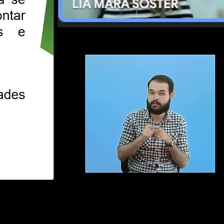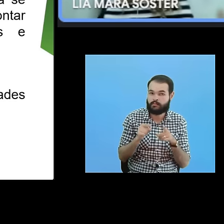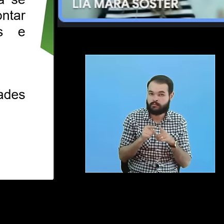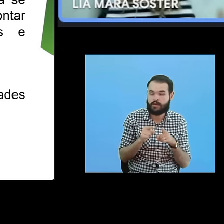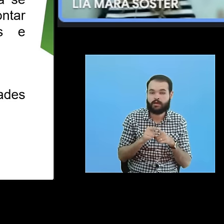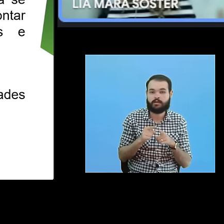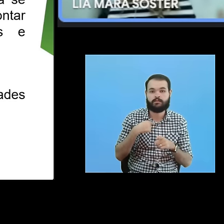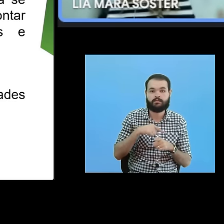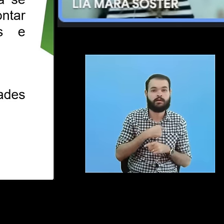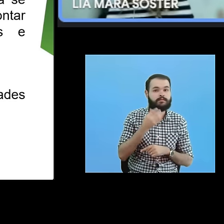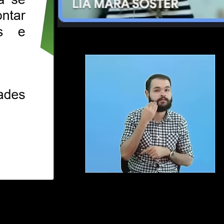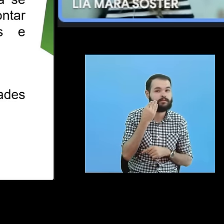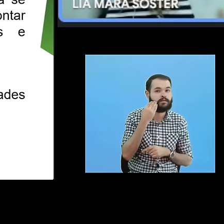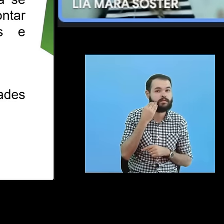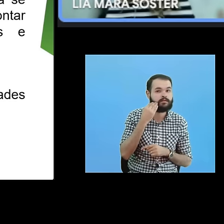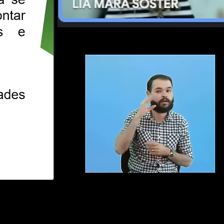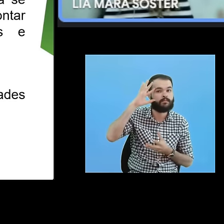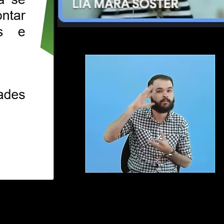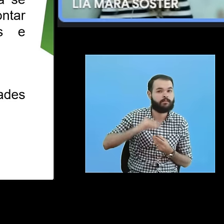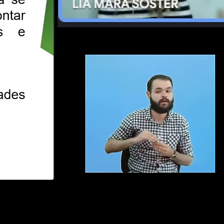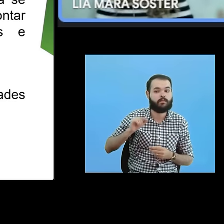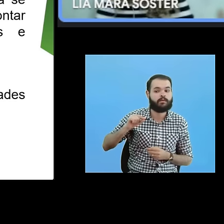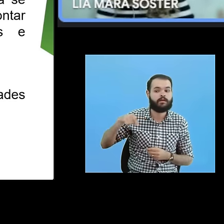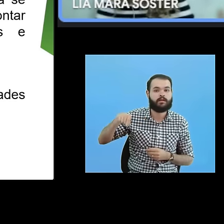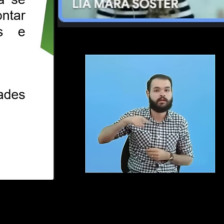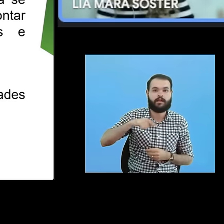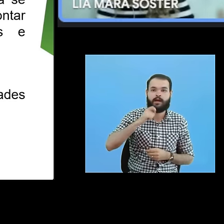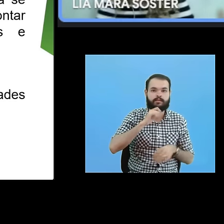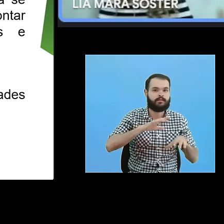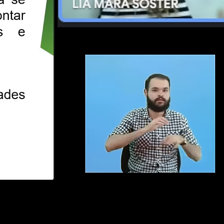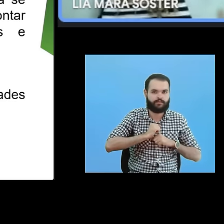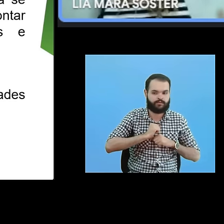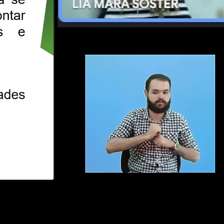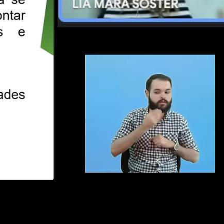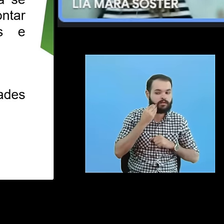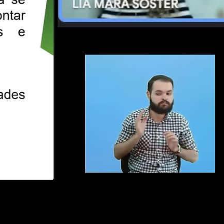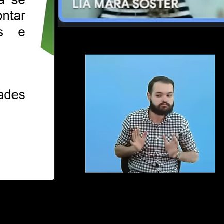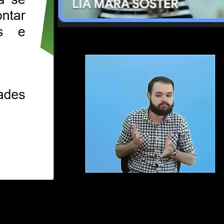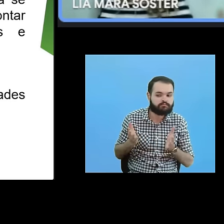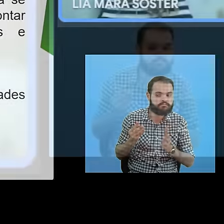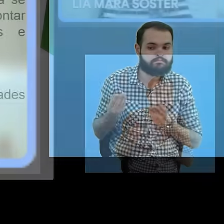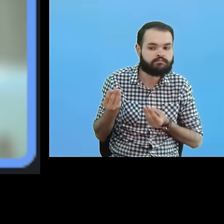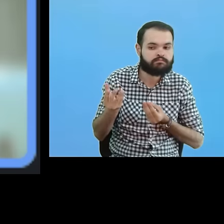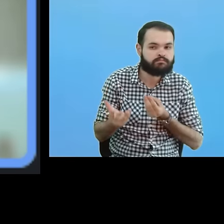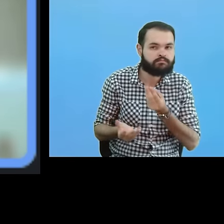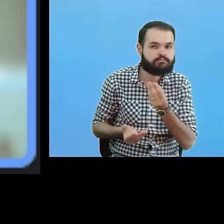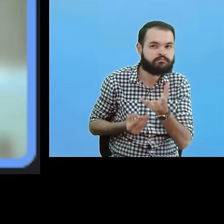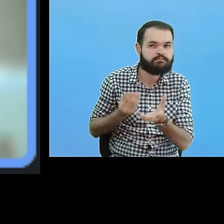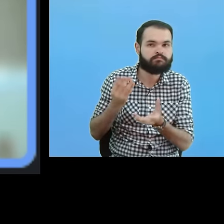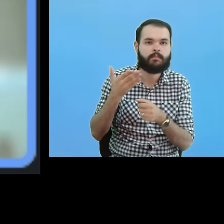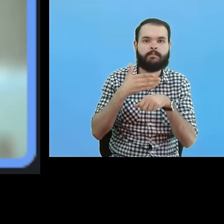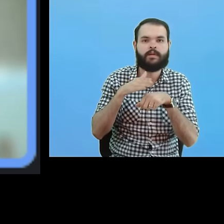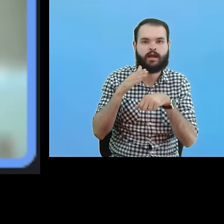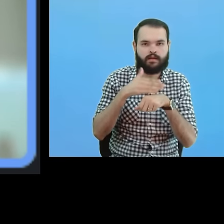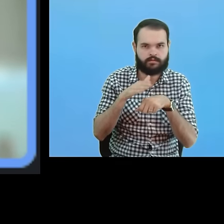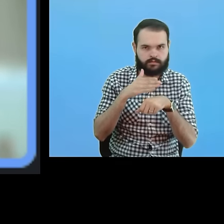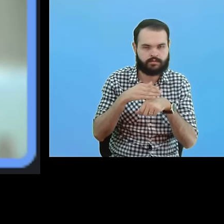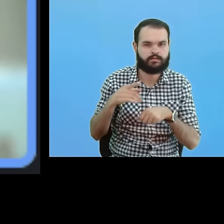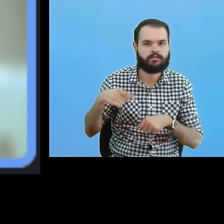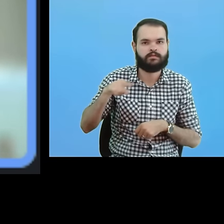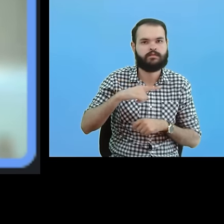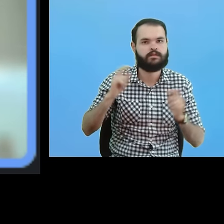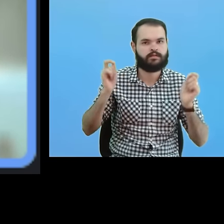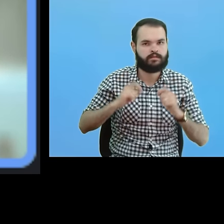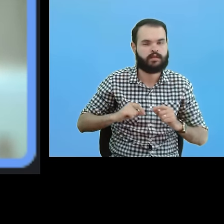gente busca compreender o que eles não se apropriaram ainda e talvez seriam práticas interessantes para